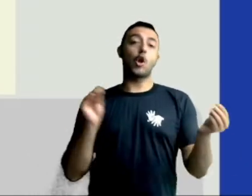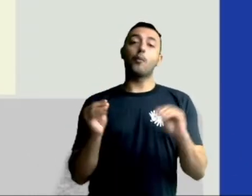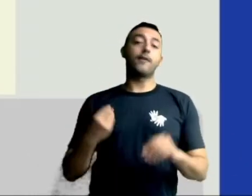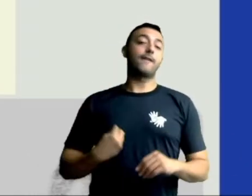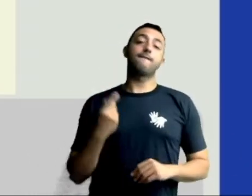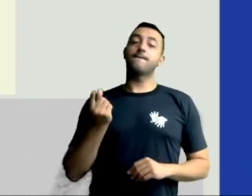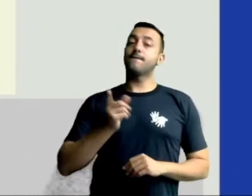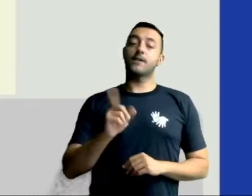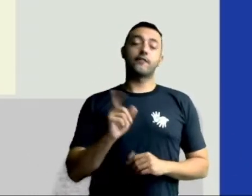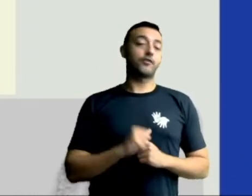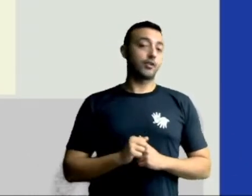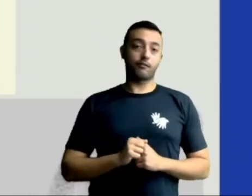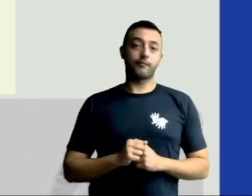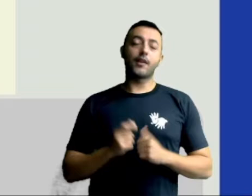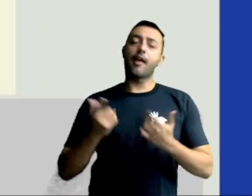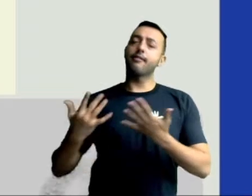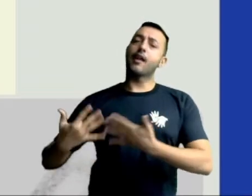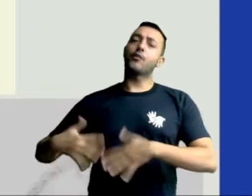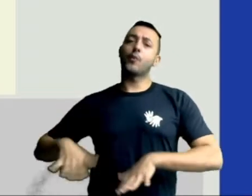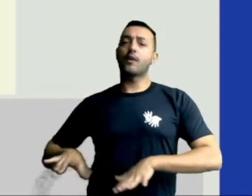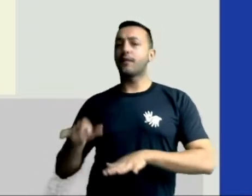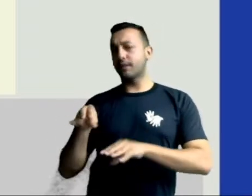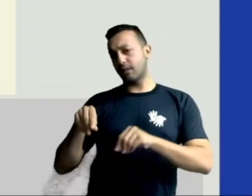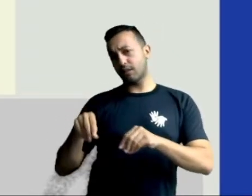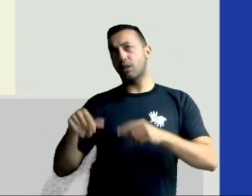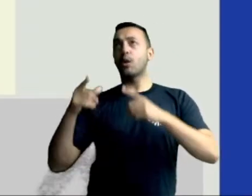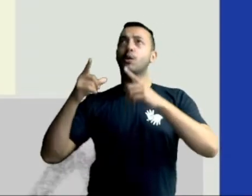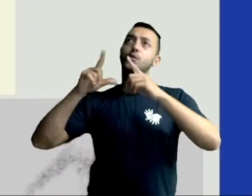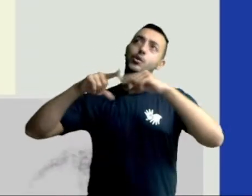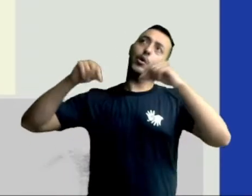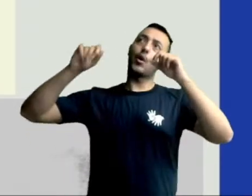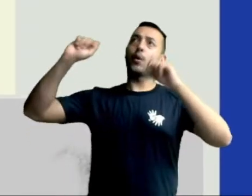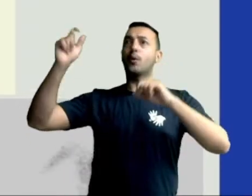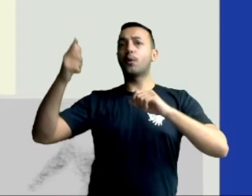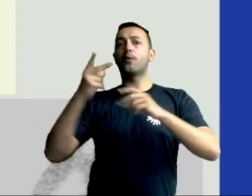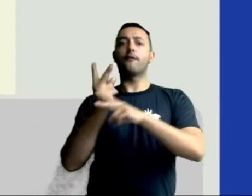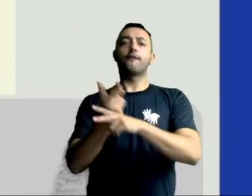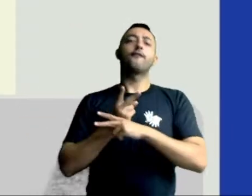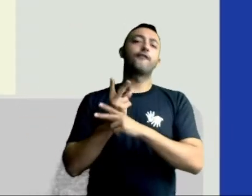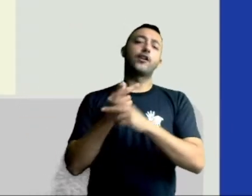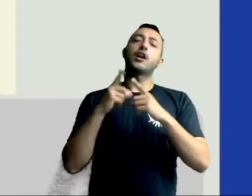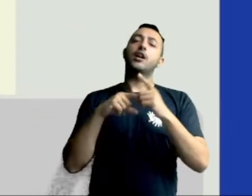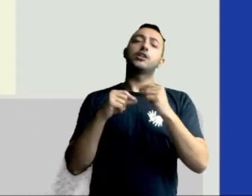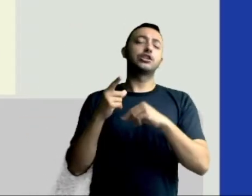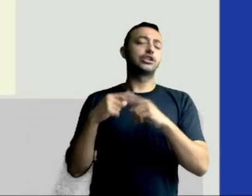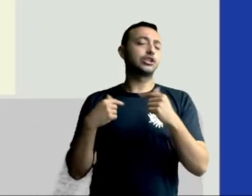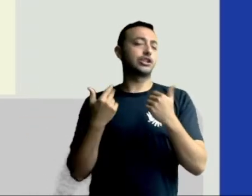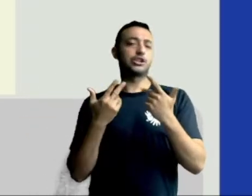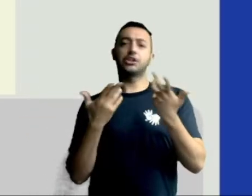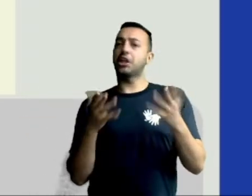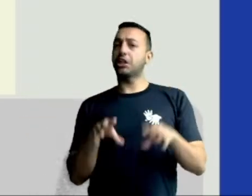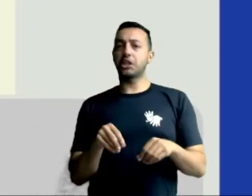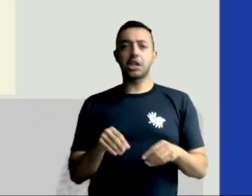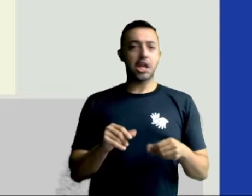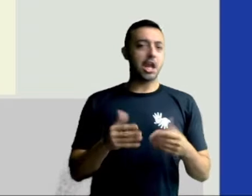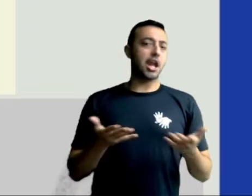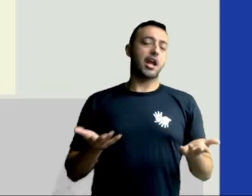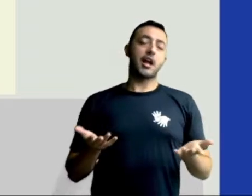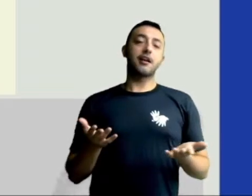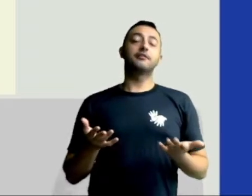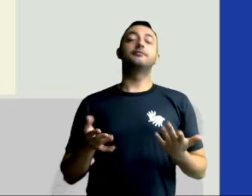vivos, sendo naturais, como sol, lua, estrela, vento, terra, e temos